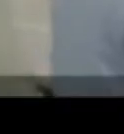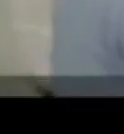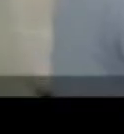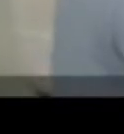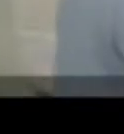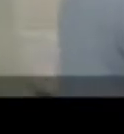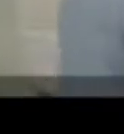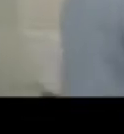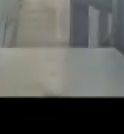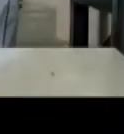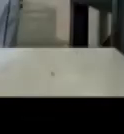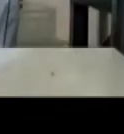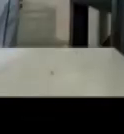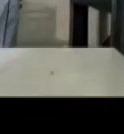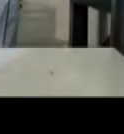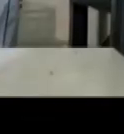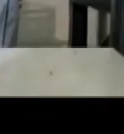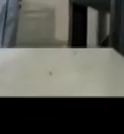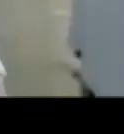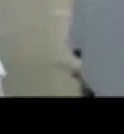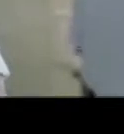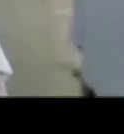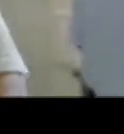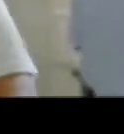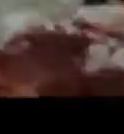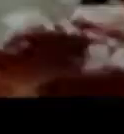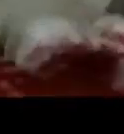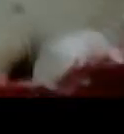Ninguém faz isso. Oi, pode falar.